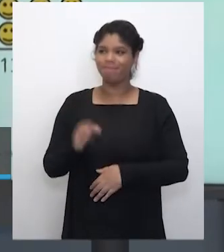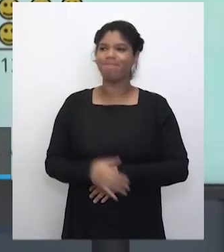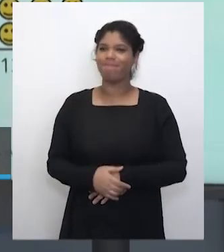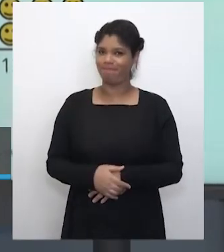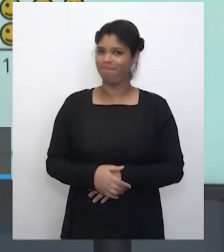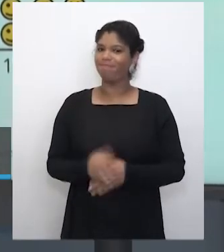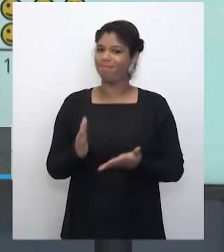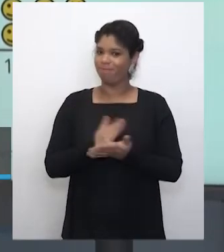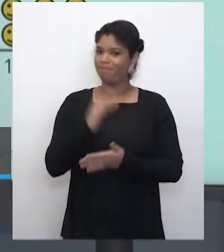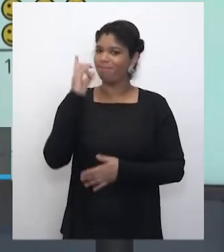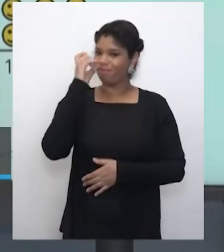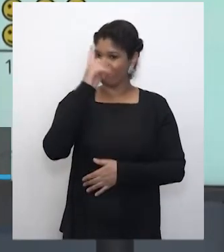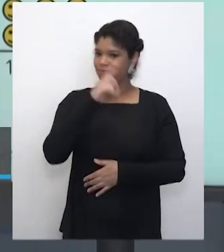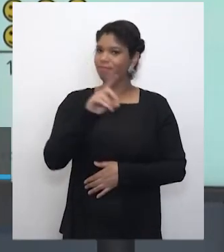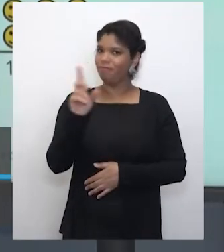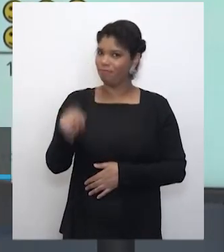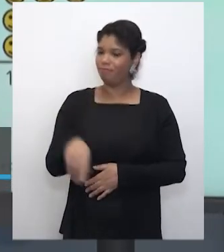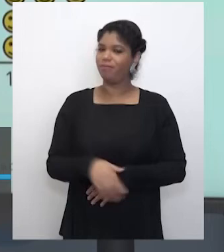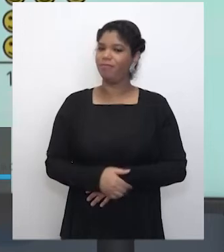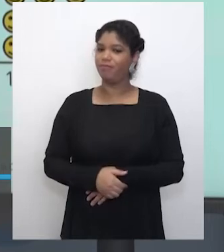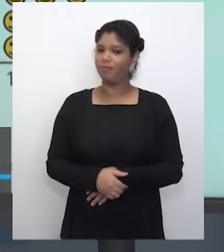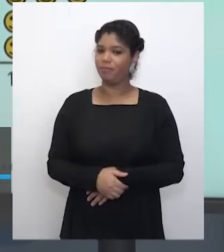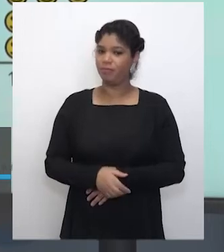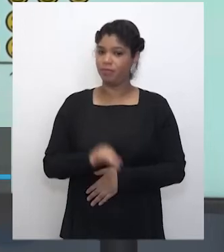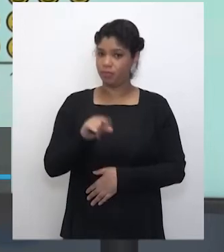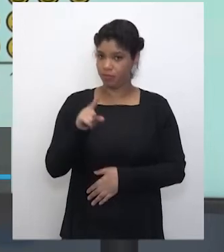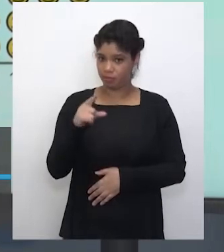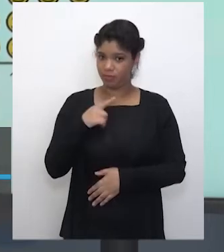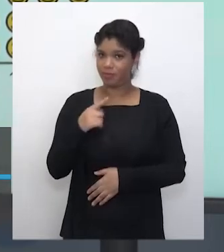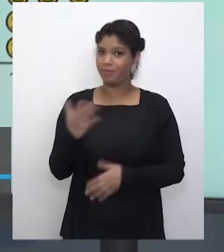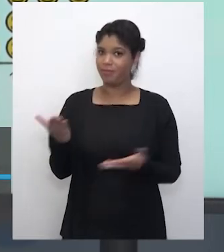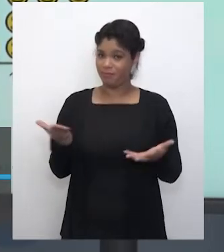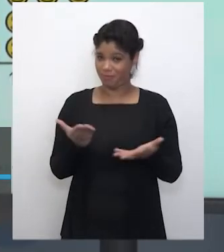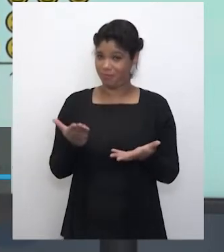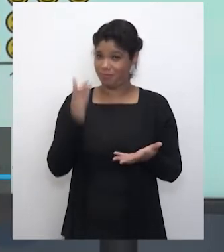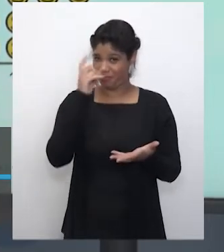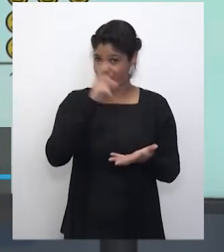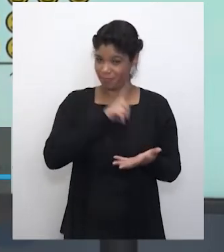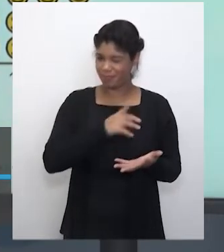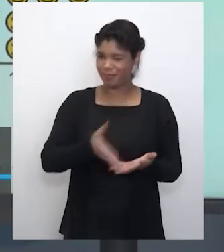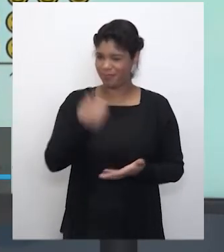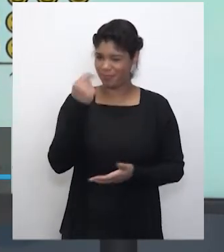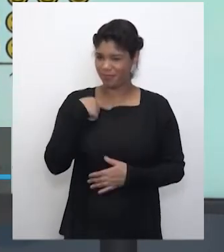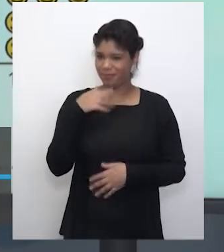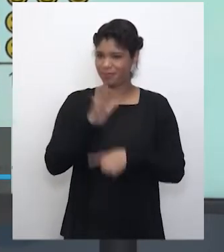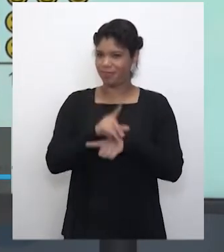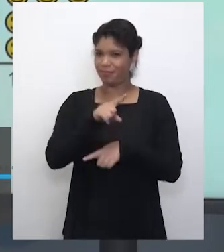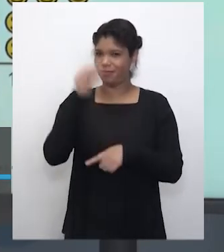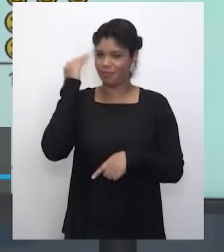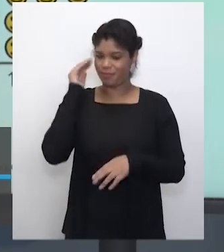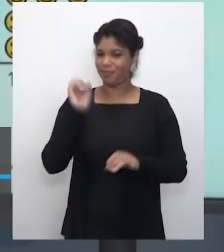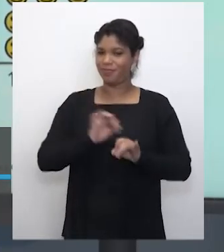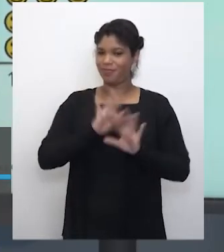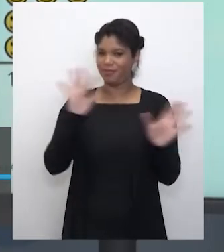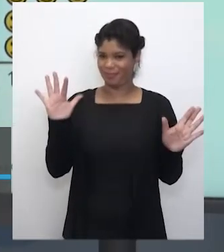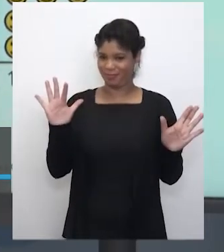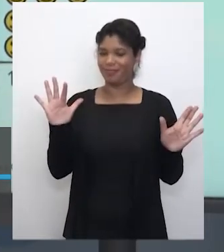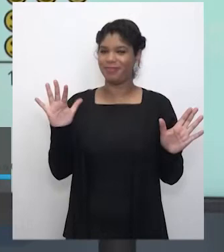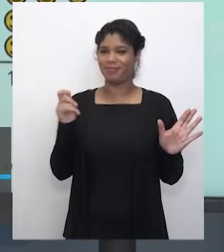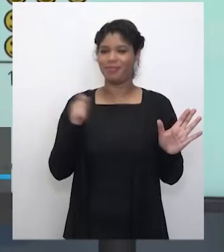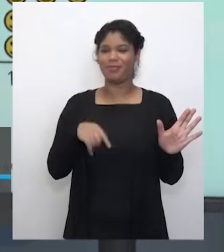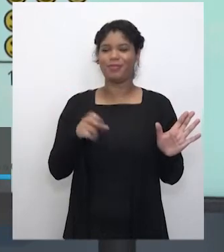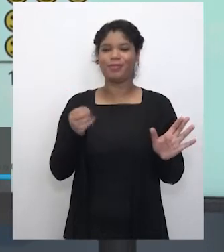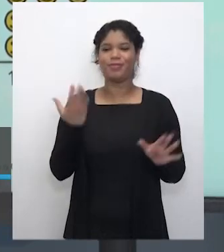tem dificuldade, não é mesmo? Bom, se você está se encaixando nesse grupo da dificuldade, vem comigo para tirar essa dificuldade de